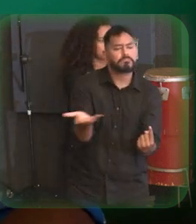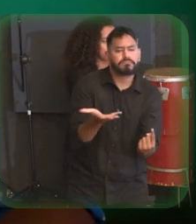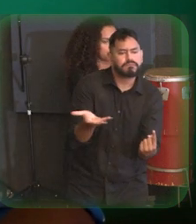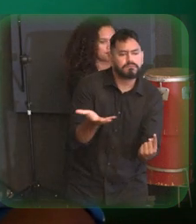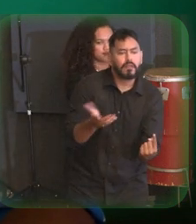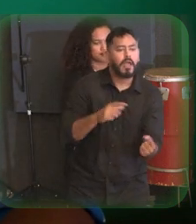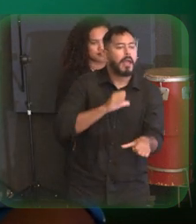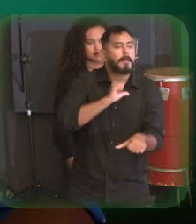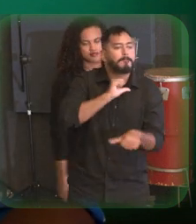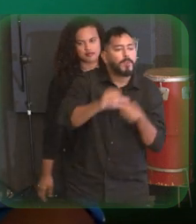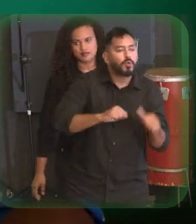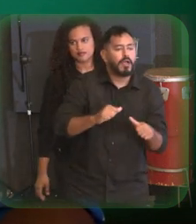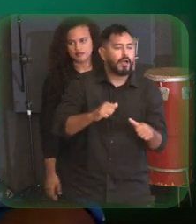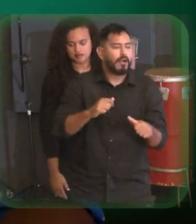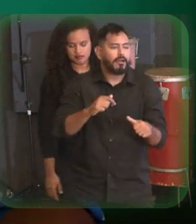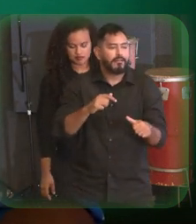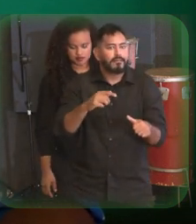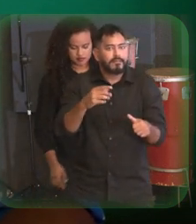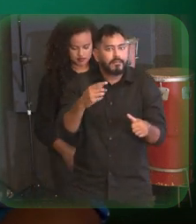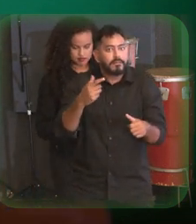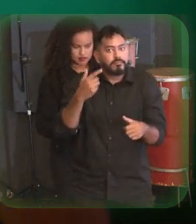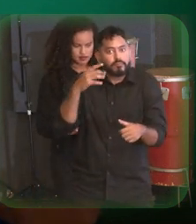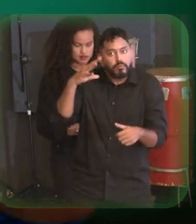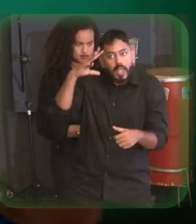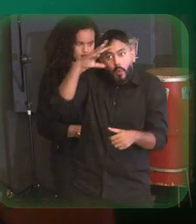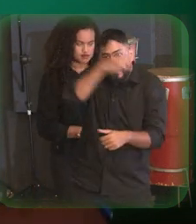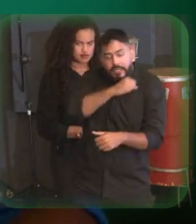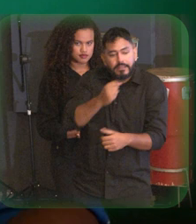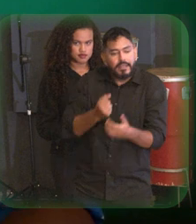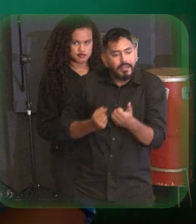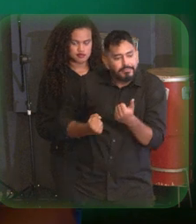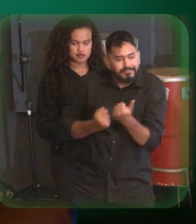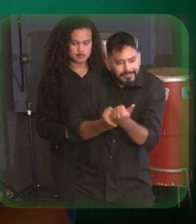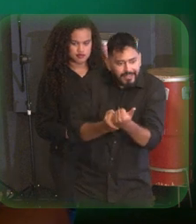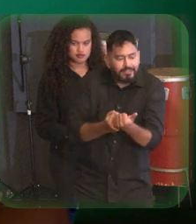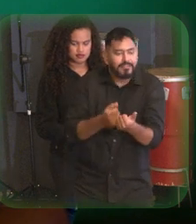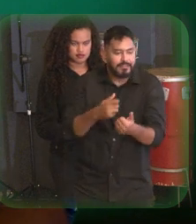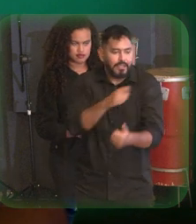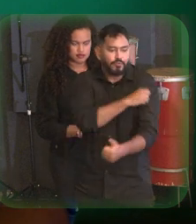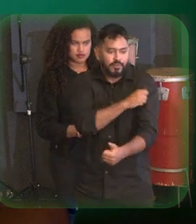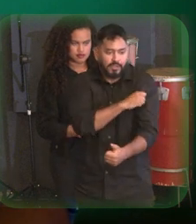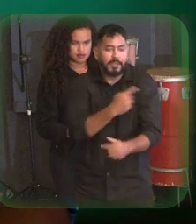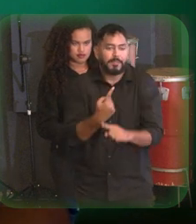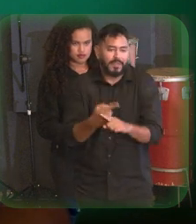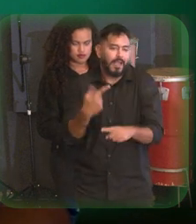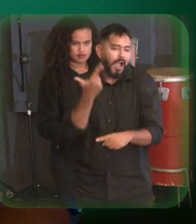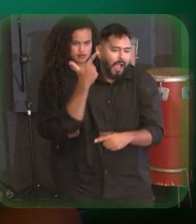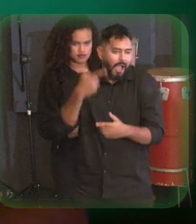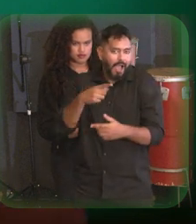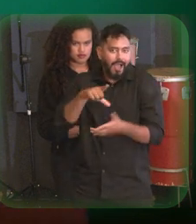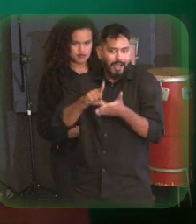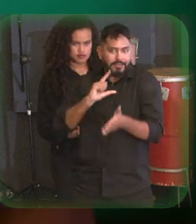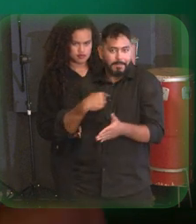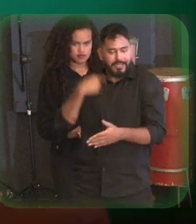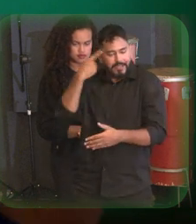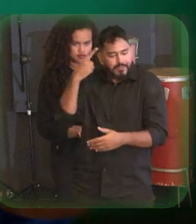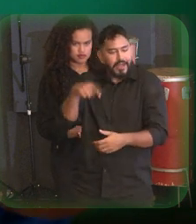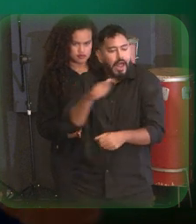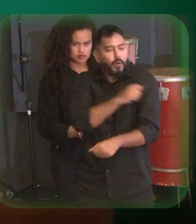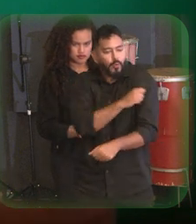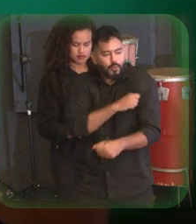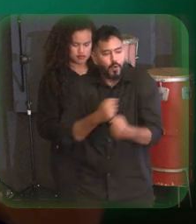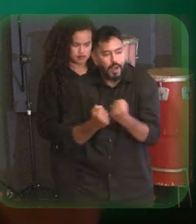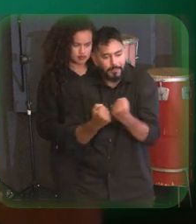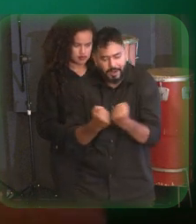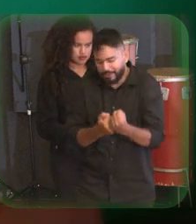uma concepção de assistência ao estudante que a gente tinha no momento como grande eixo, um programa de aluno colaborador. Né? Esse programa